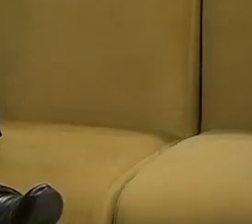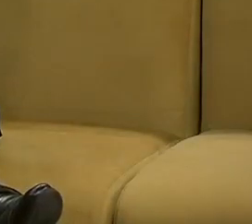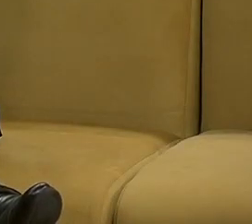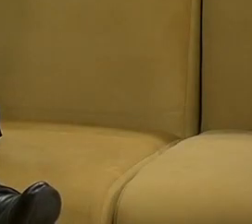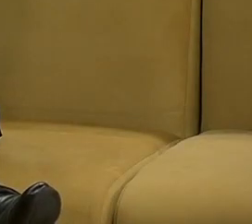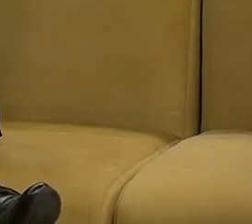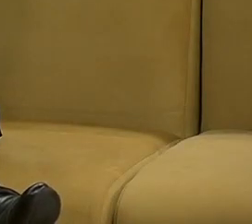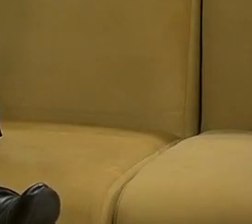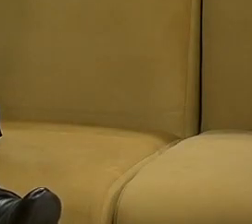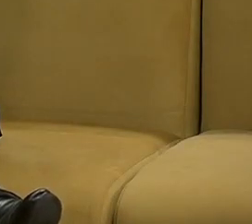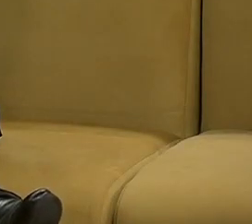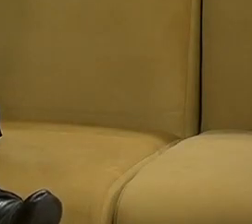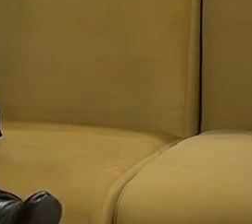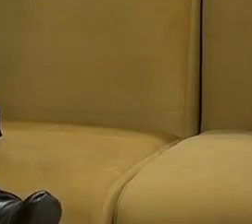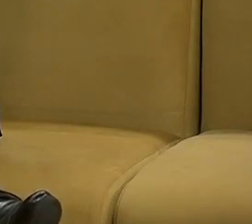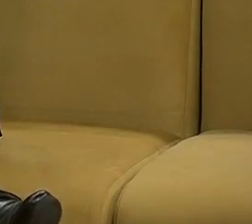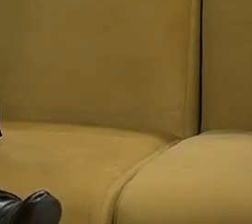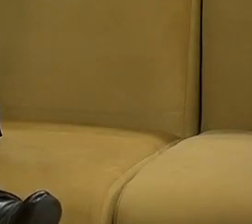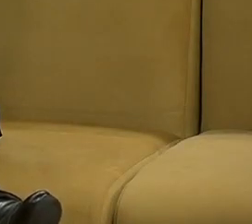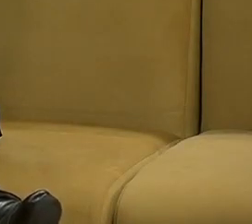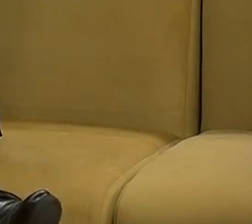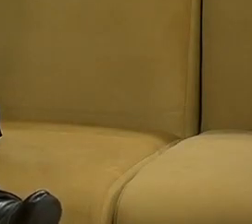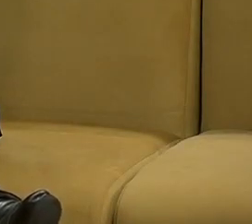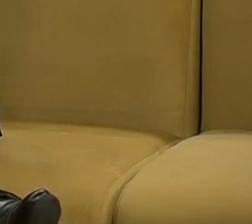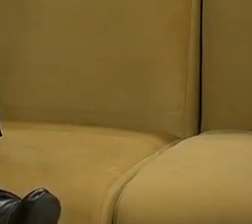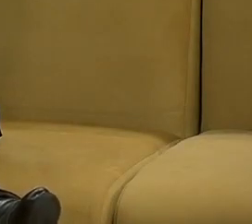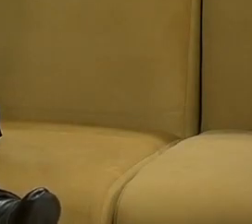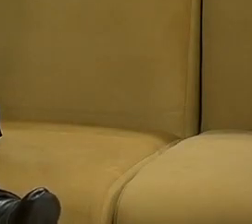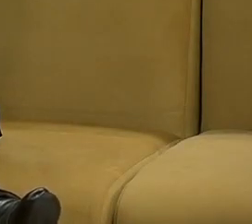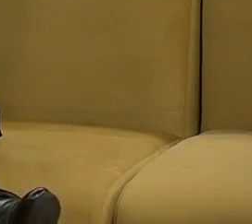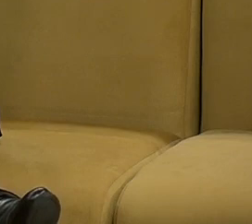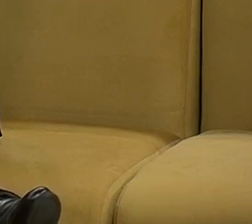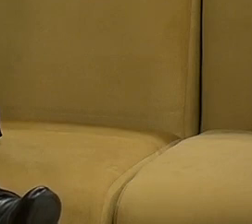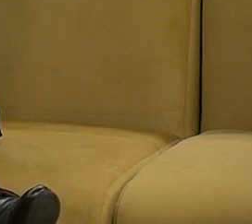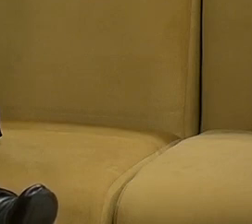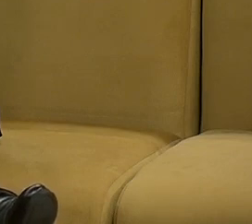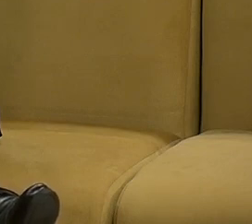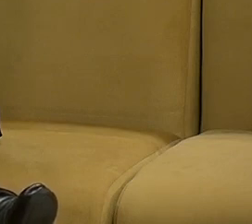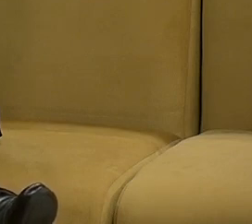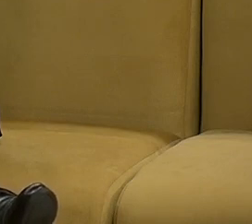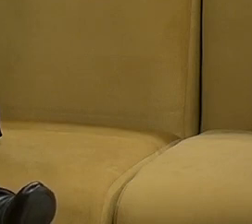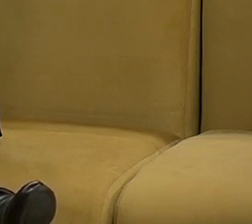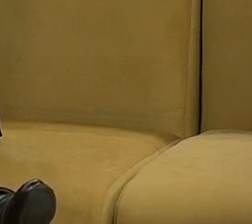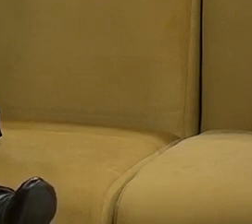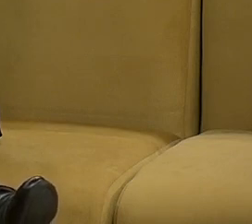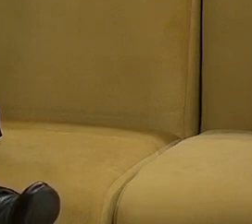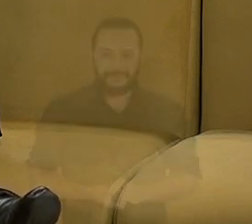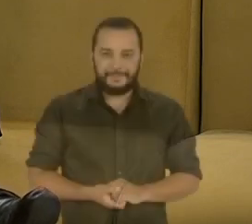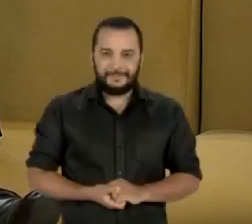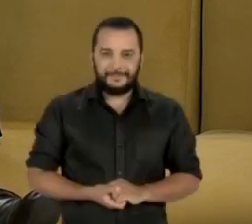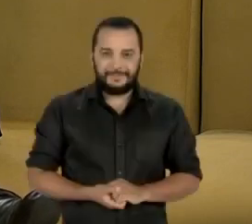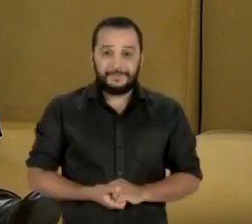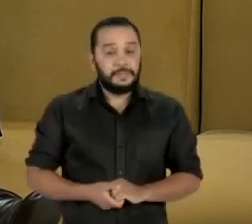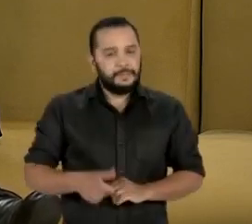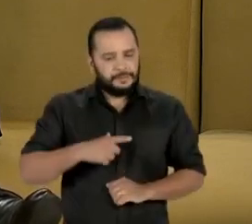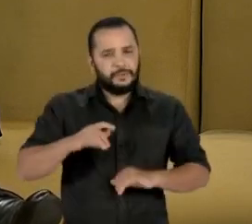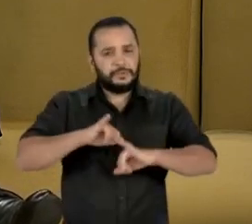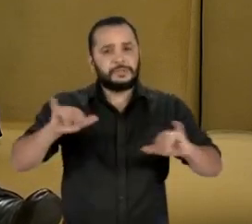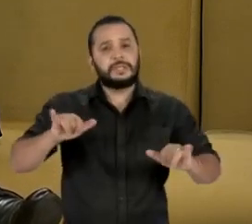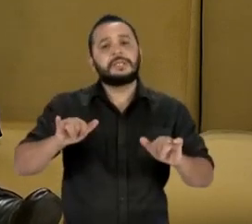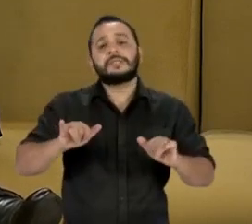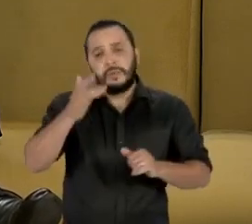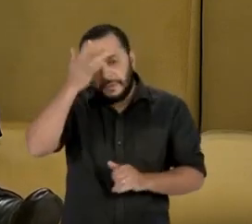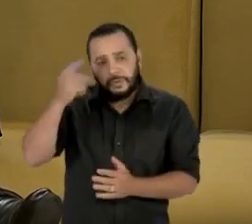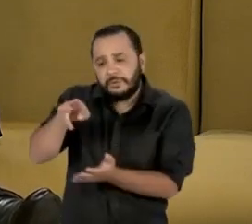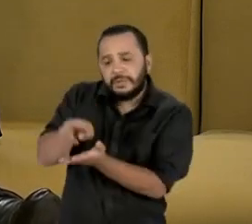Uma notícia sobre um paciente de câncer ganhou as manchetes de quase todos os veículos de comunicação do país na semana passada.